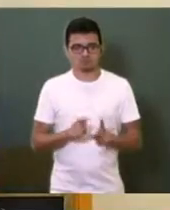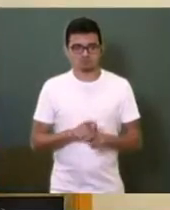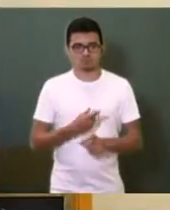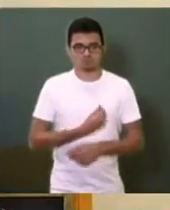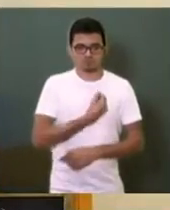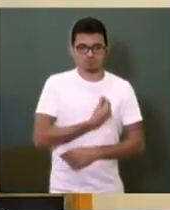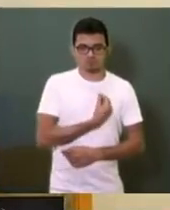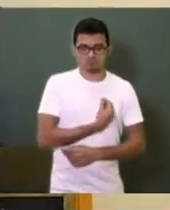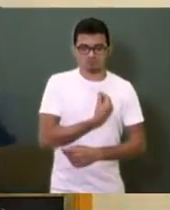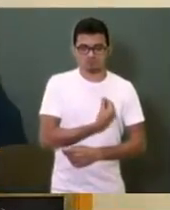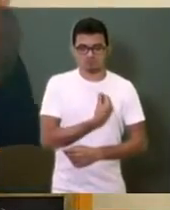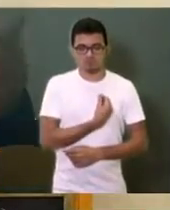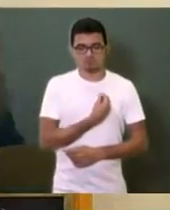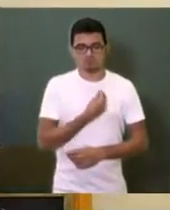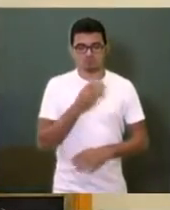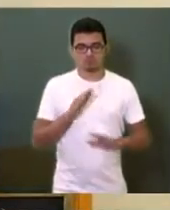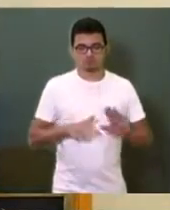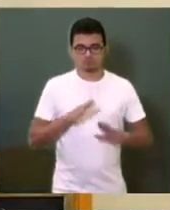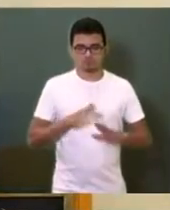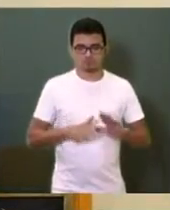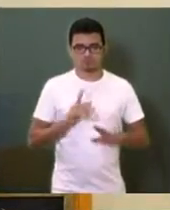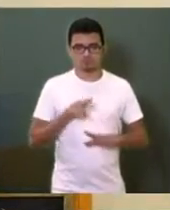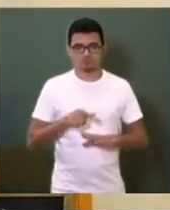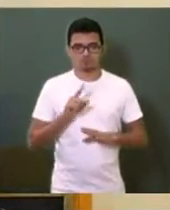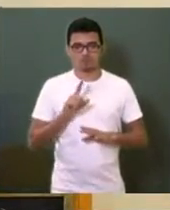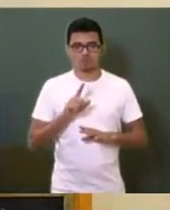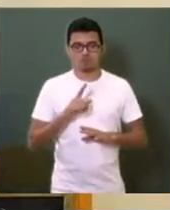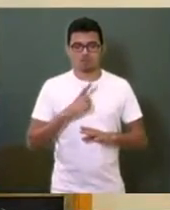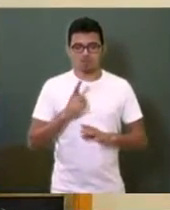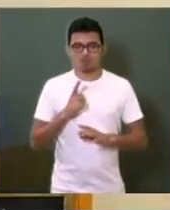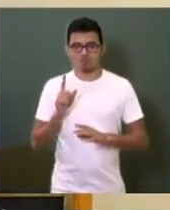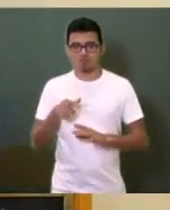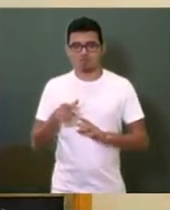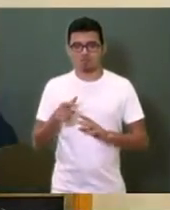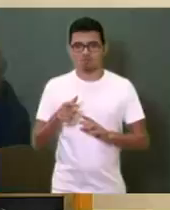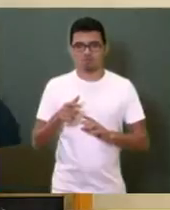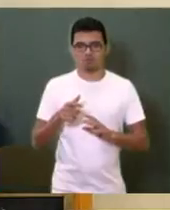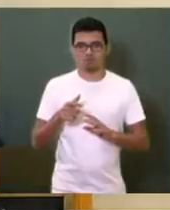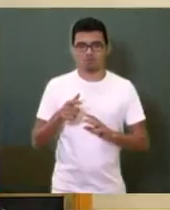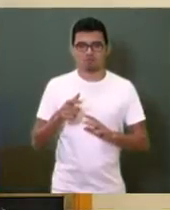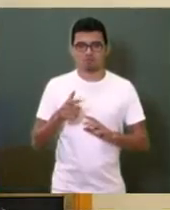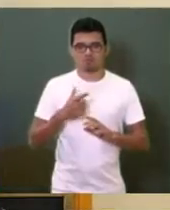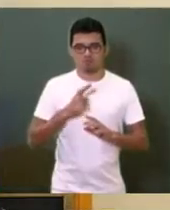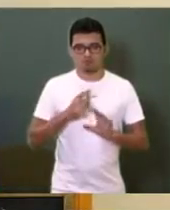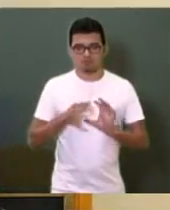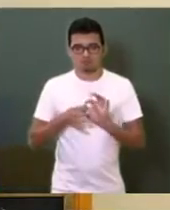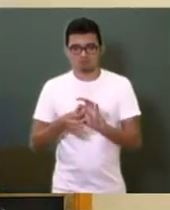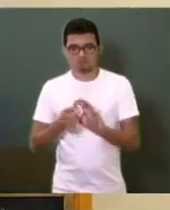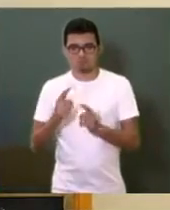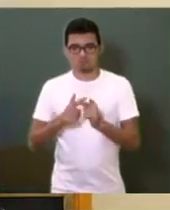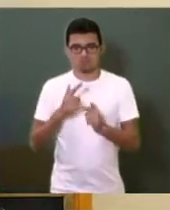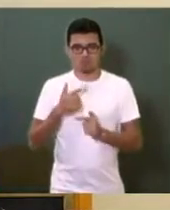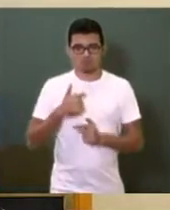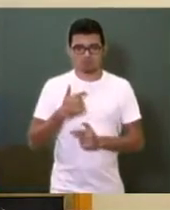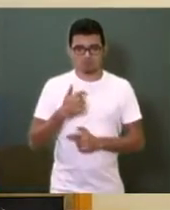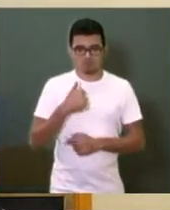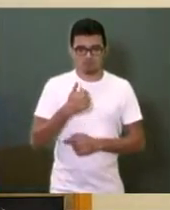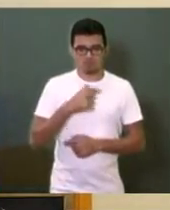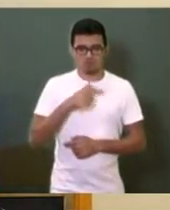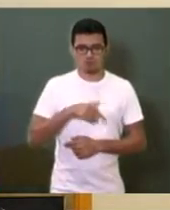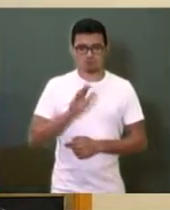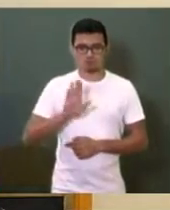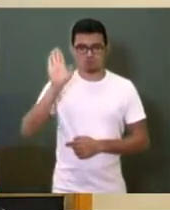que às vezes se compromete com a política porque quando eu fiz um juramento eu coloquei o meu